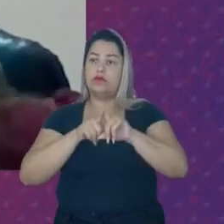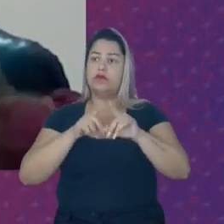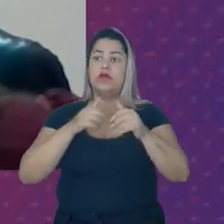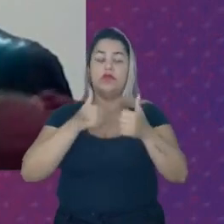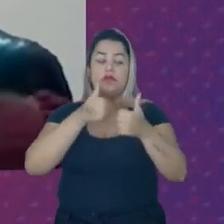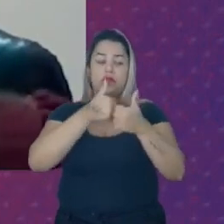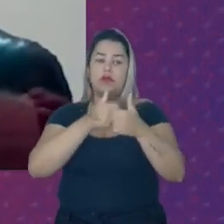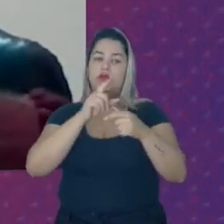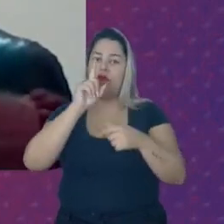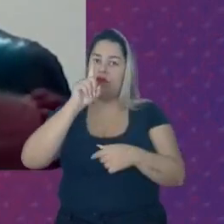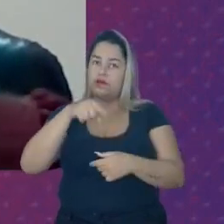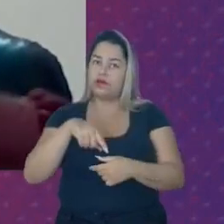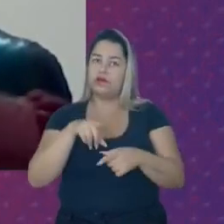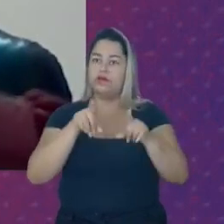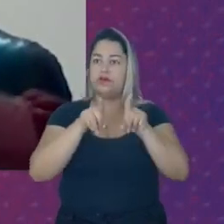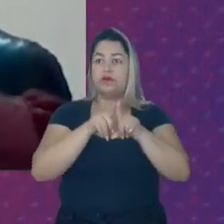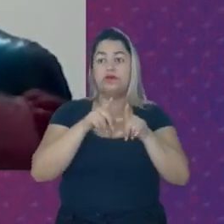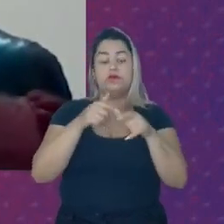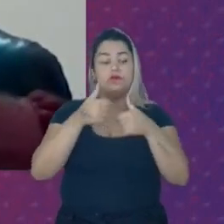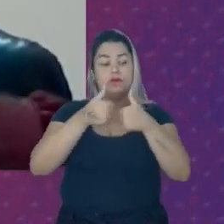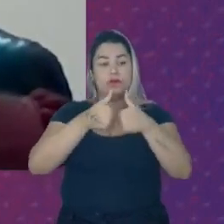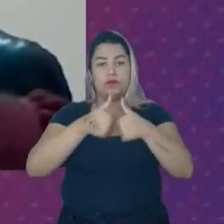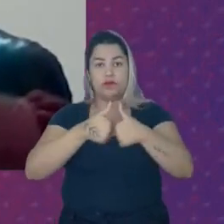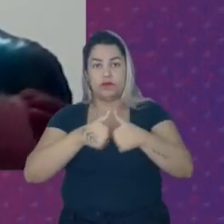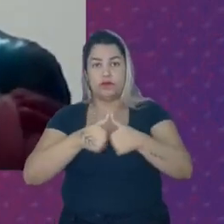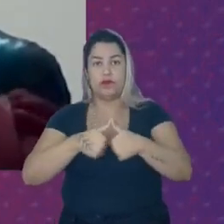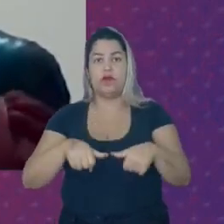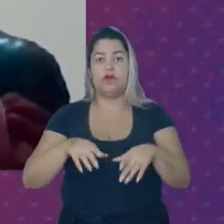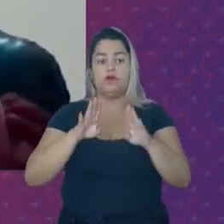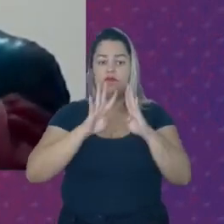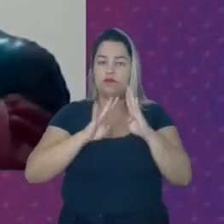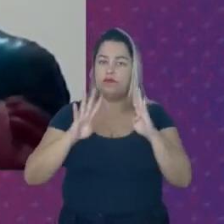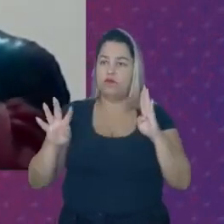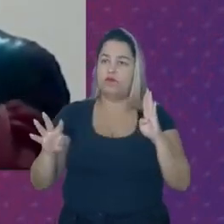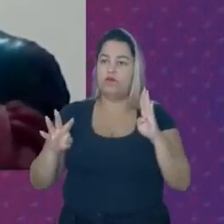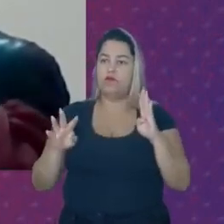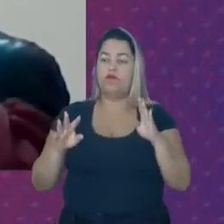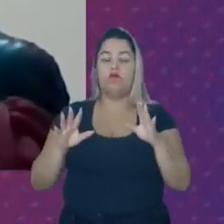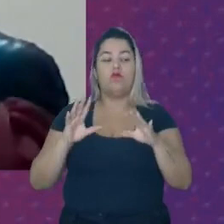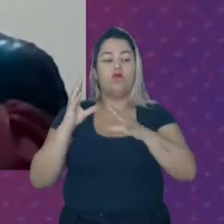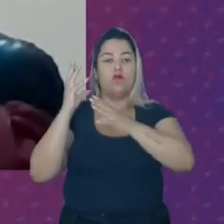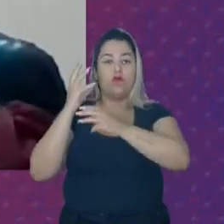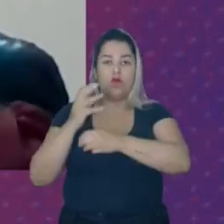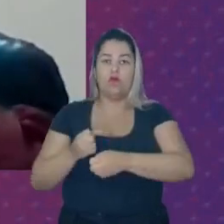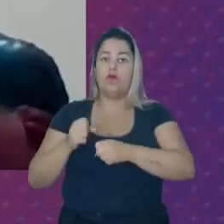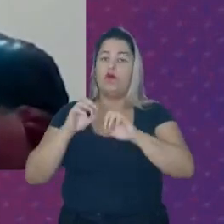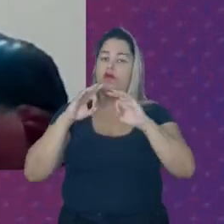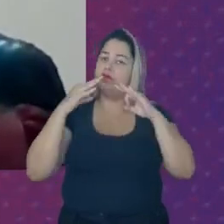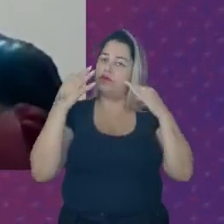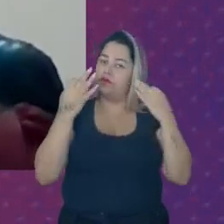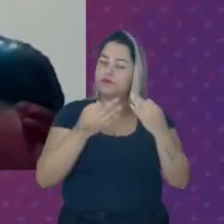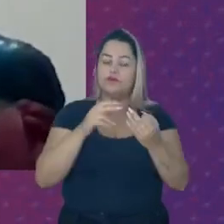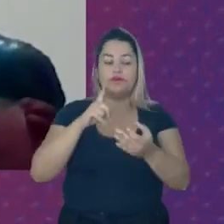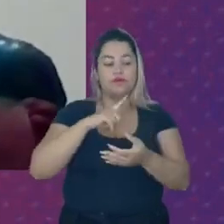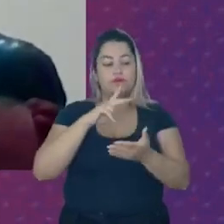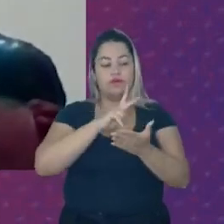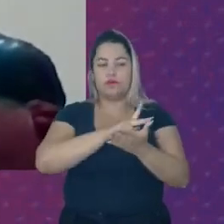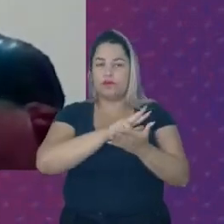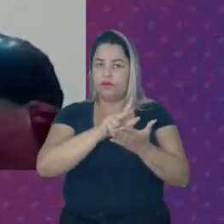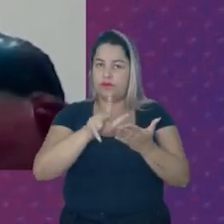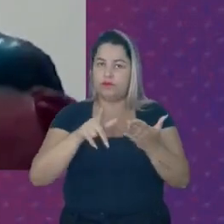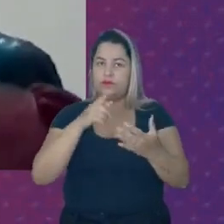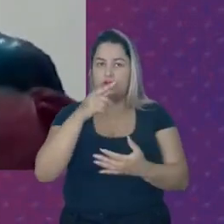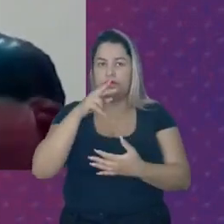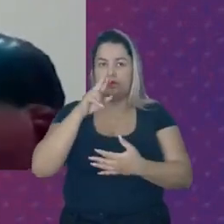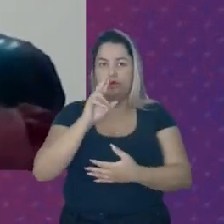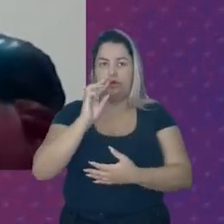a estarem beneficiários do programa Bolsa Família. Então, tem uma série de outros programas